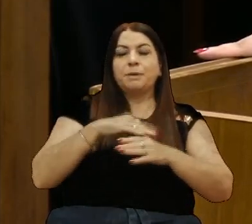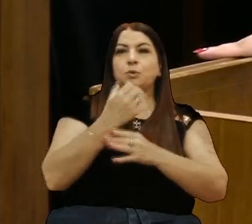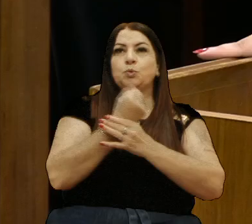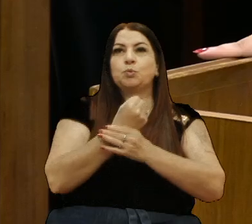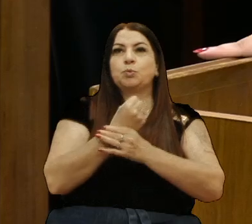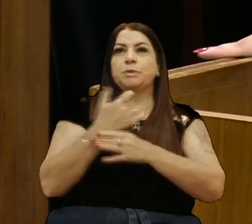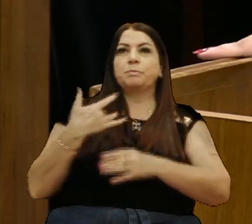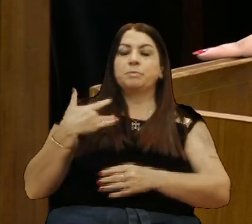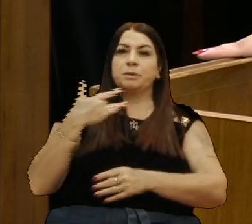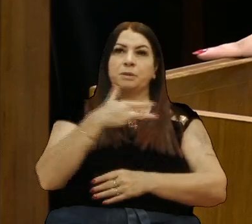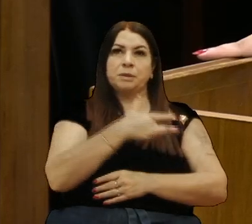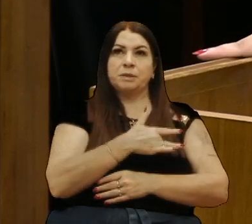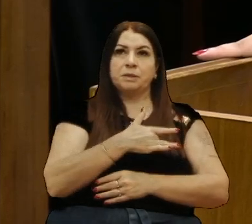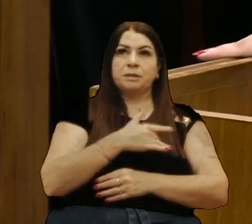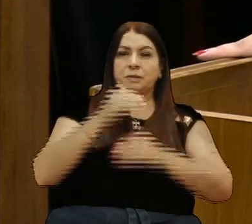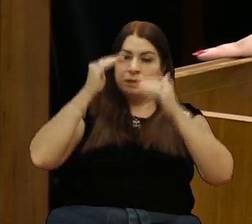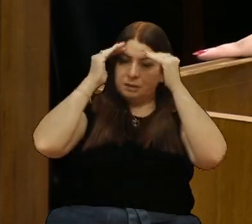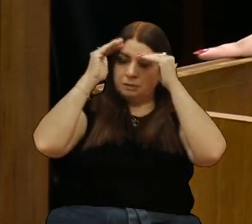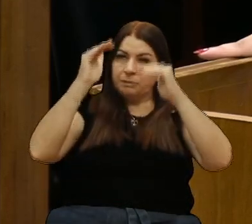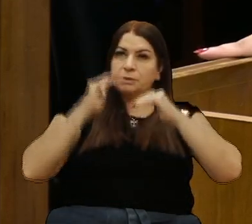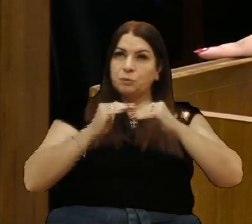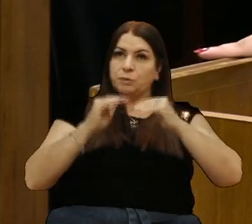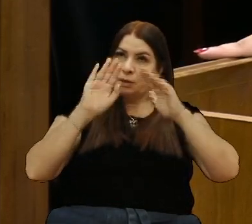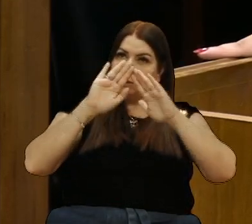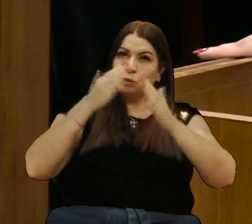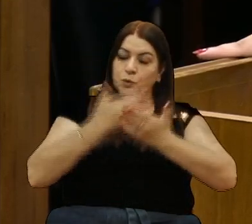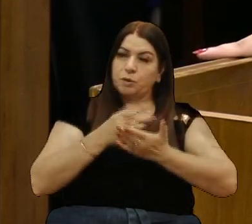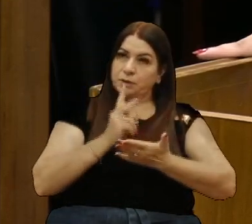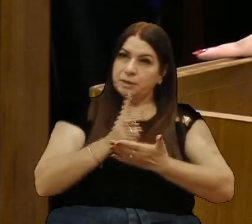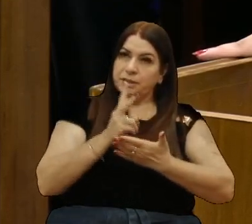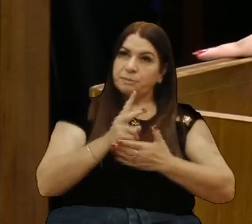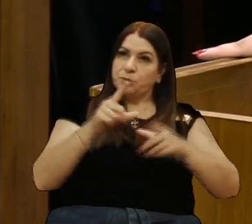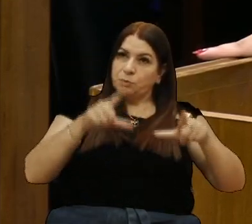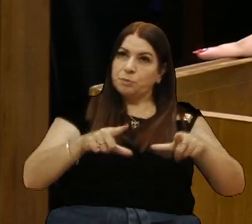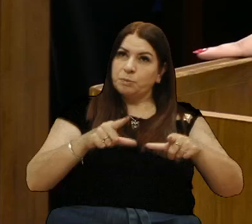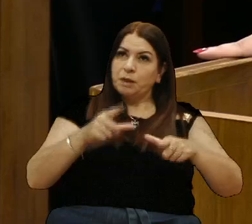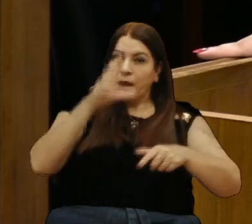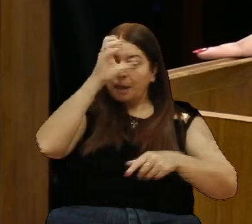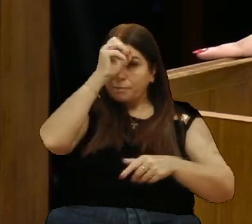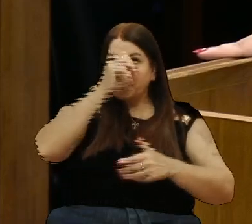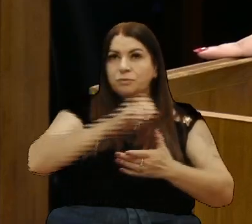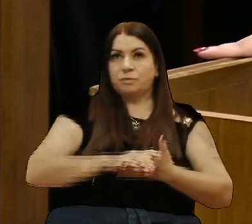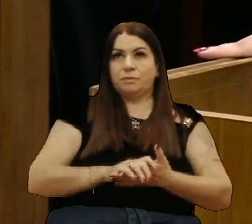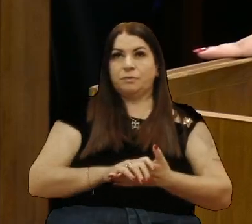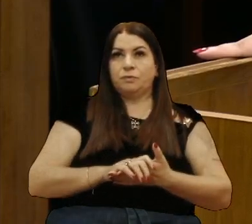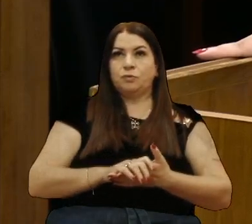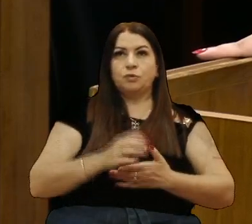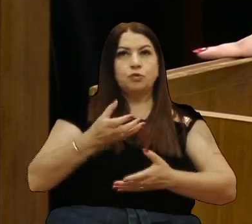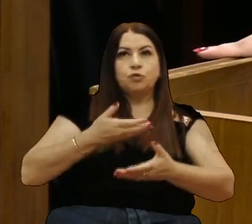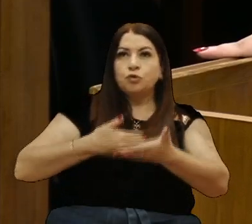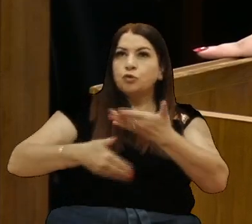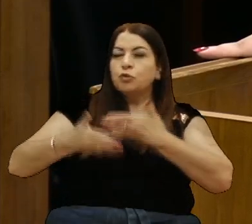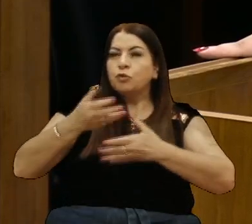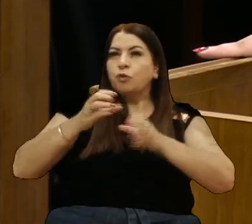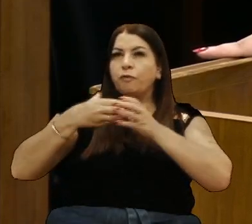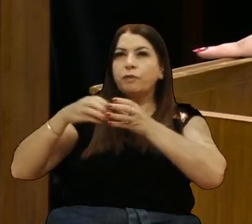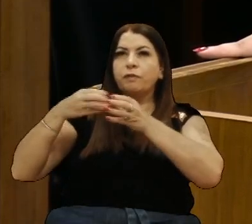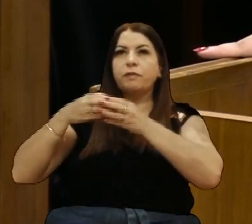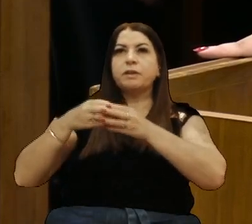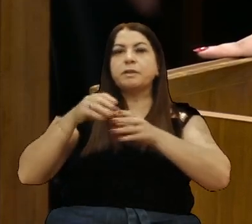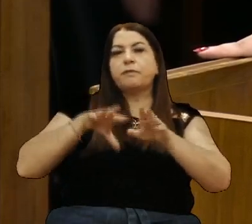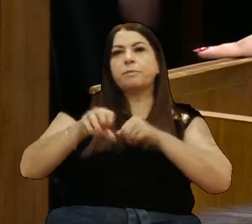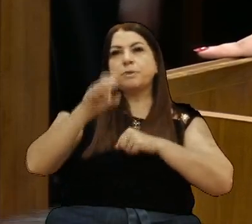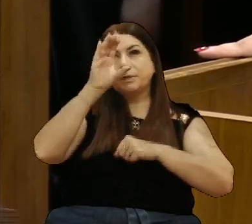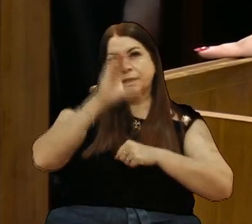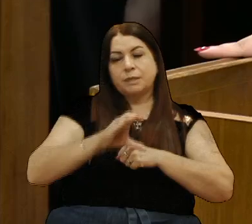mais saudável e respeitoso. A escola sempre deve ser um espaço de aprendizado, de convivência e formação cidadã.